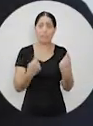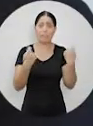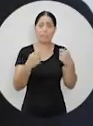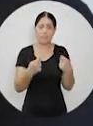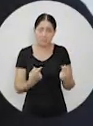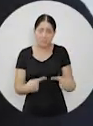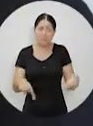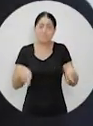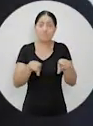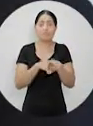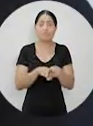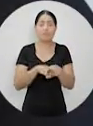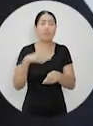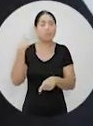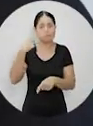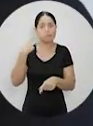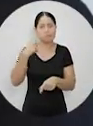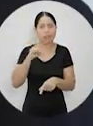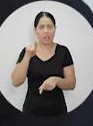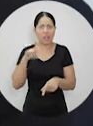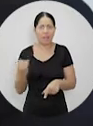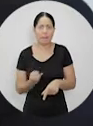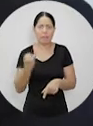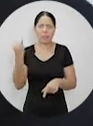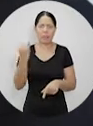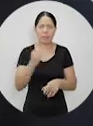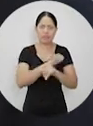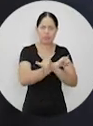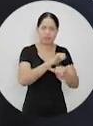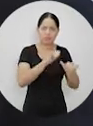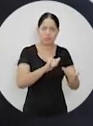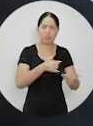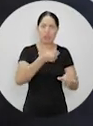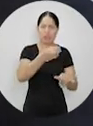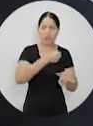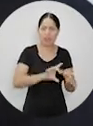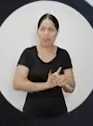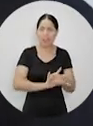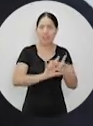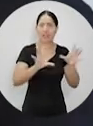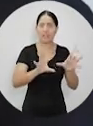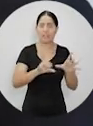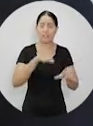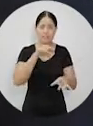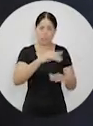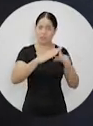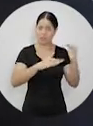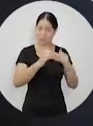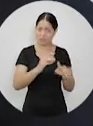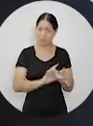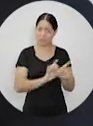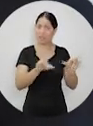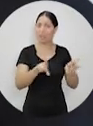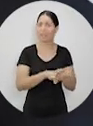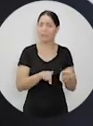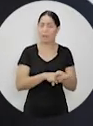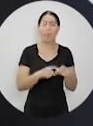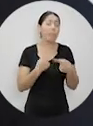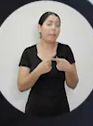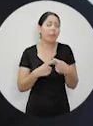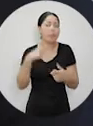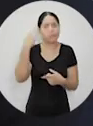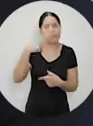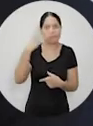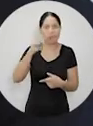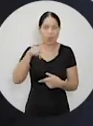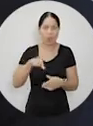casar essa iniciativa. Para o advogado é muito importante ter uma imprensa livre, ter uma imprensa que possa exercer a sua profissão. Porque no fundo o